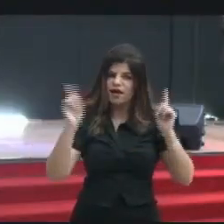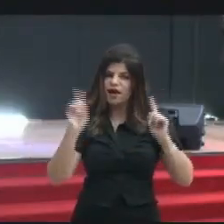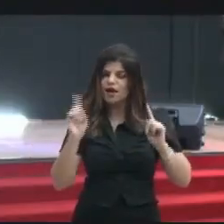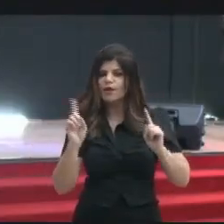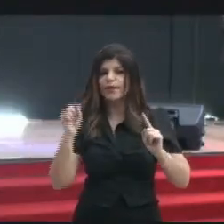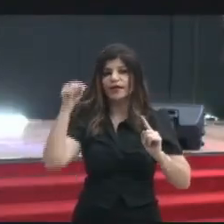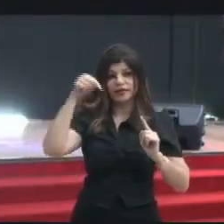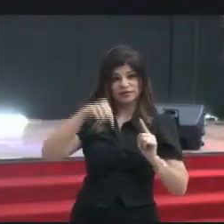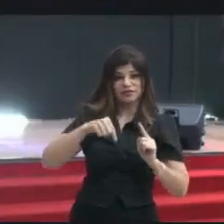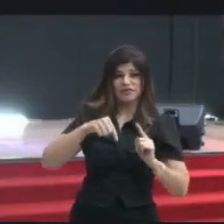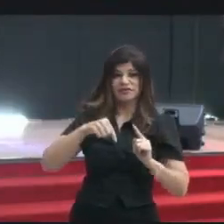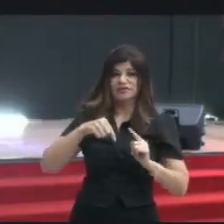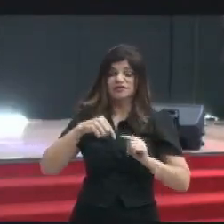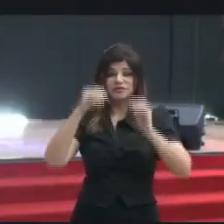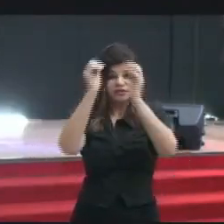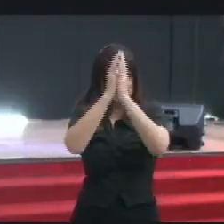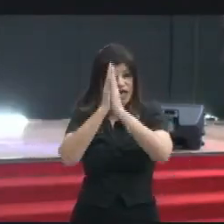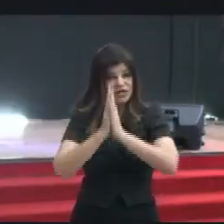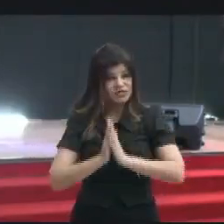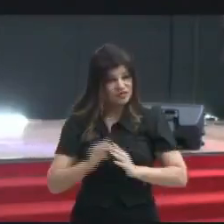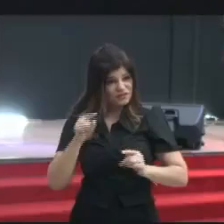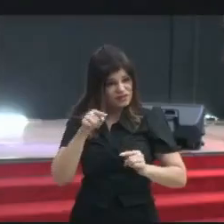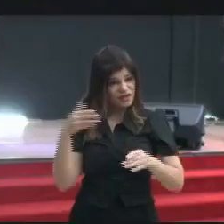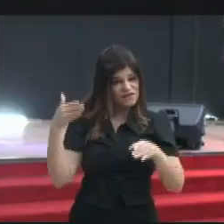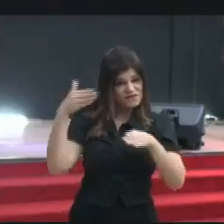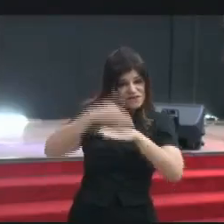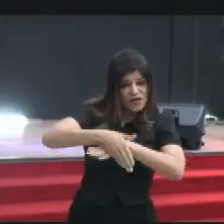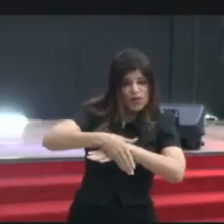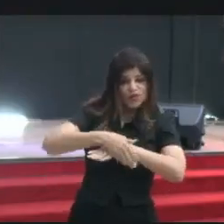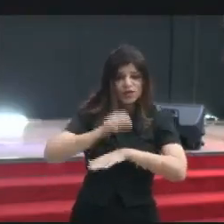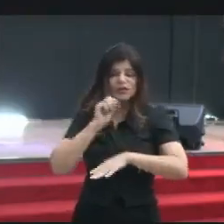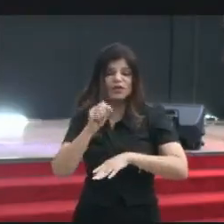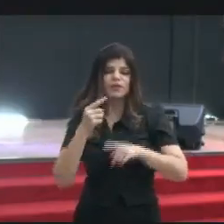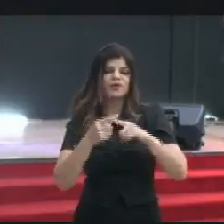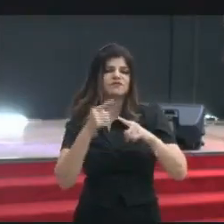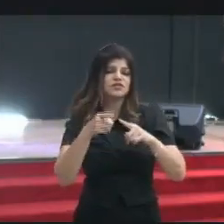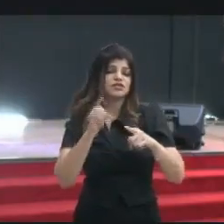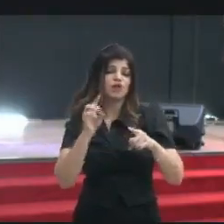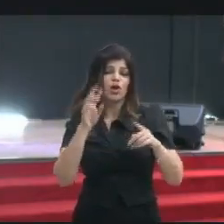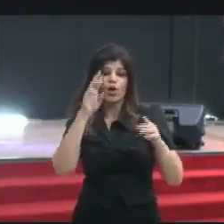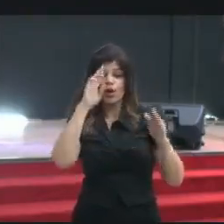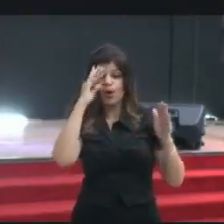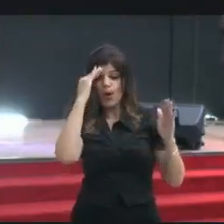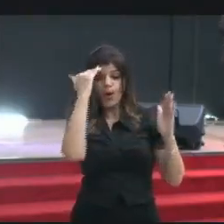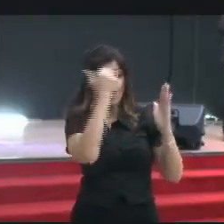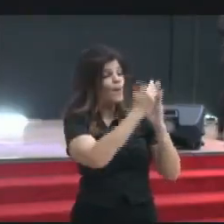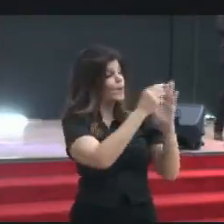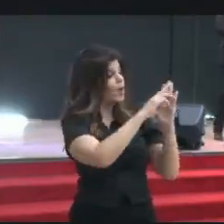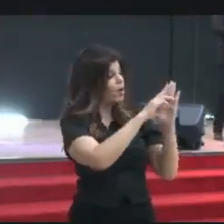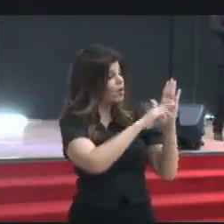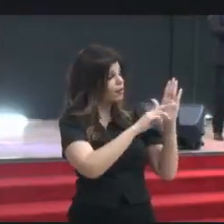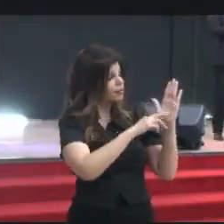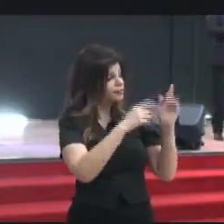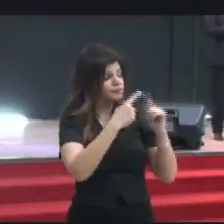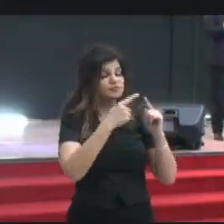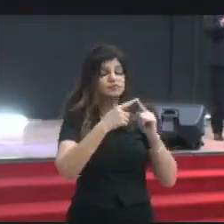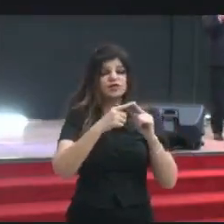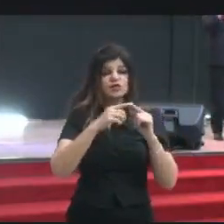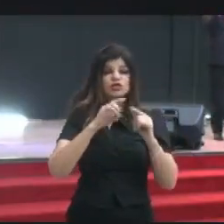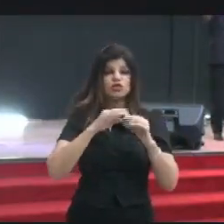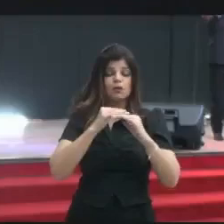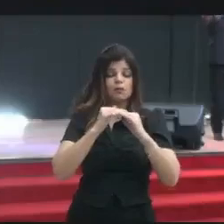endereço. Você não veio aqui porque você é um religioso. Você não veio aqui porque você